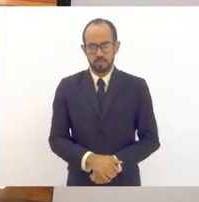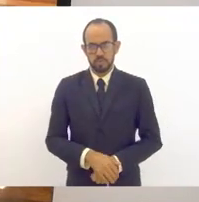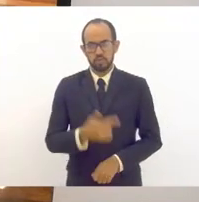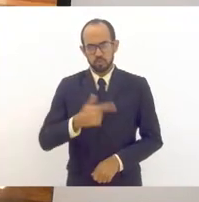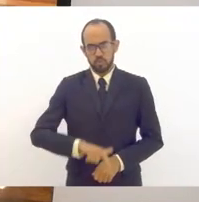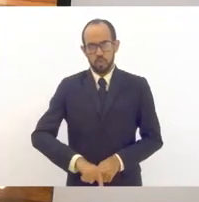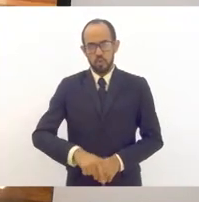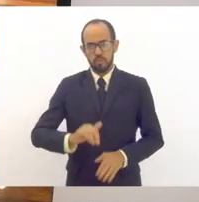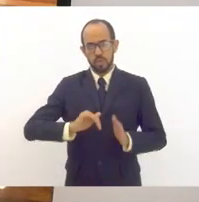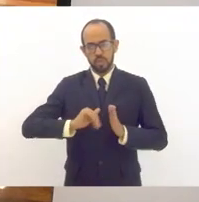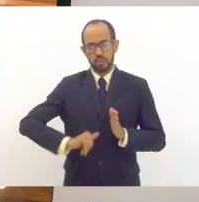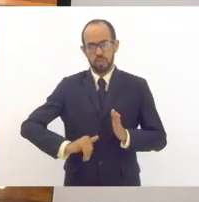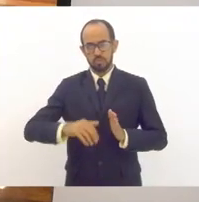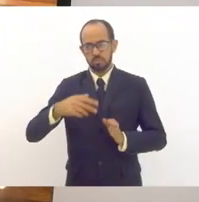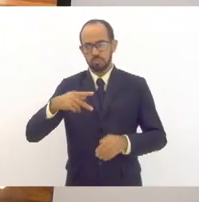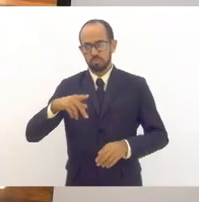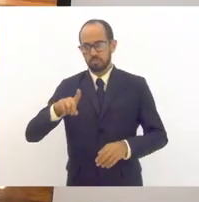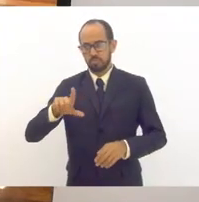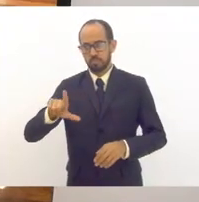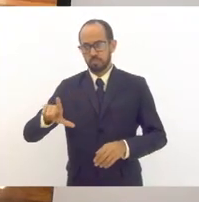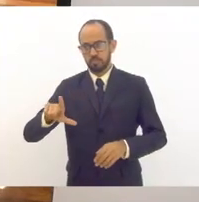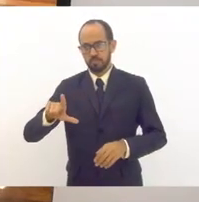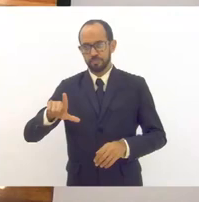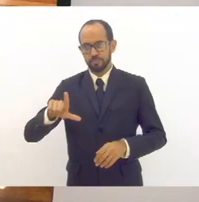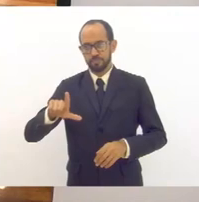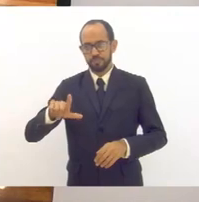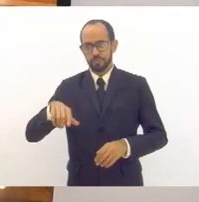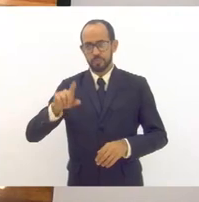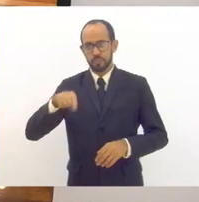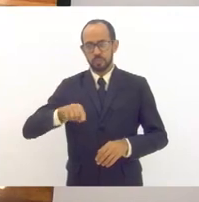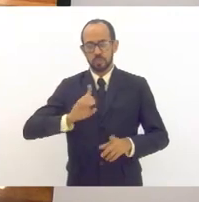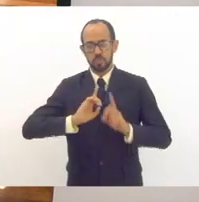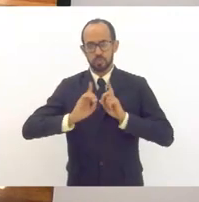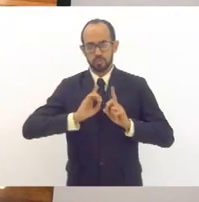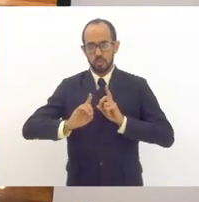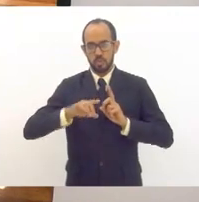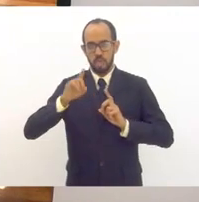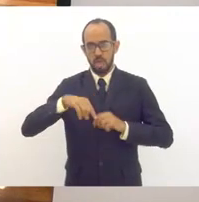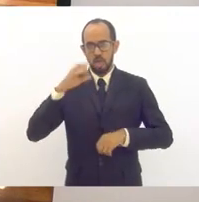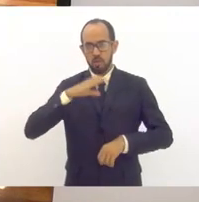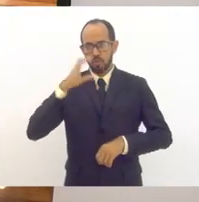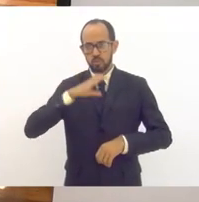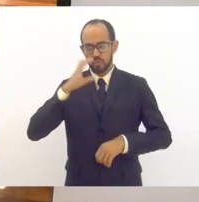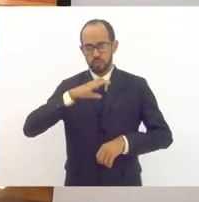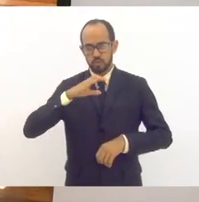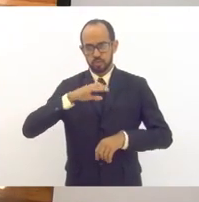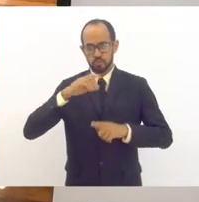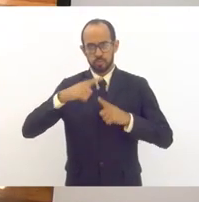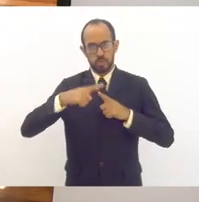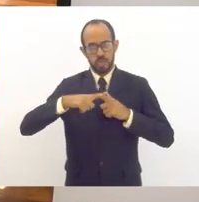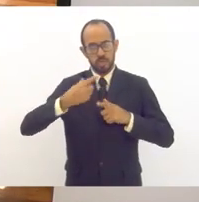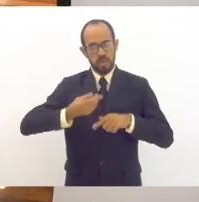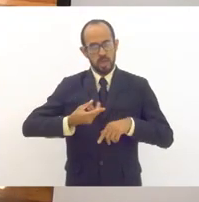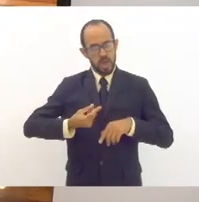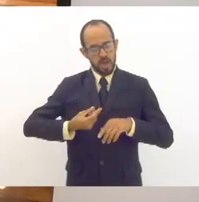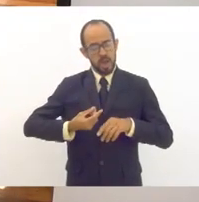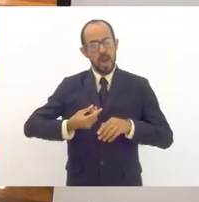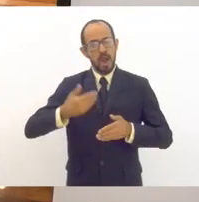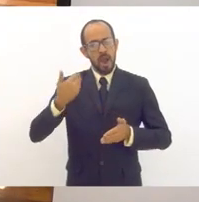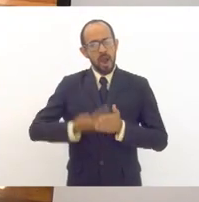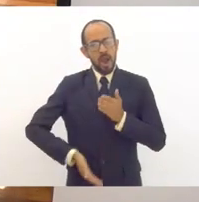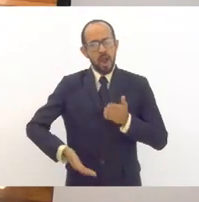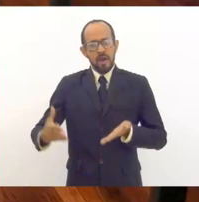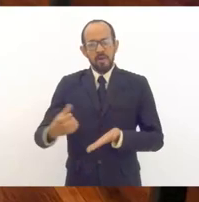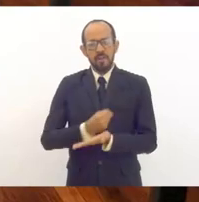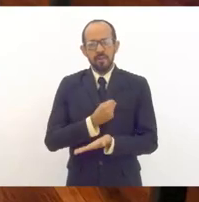pdl agora essa discussão é urgente porque esse dinheiro que deixa de arrecadar isso vai fazer falta